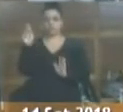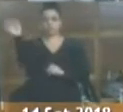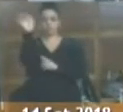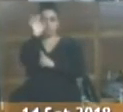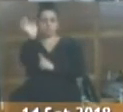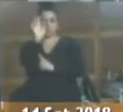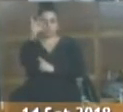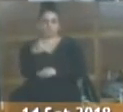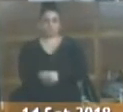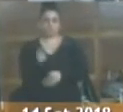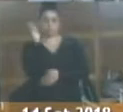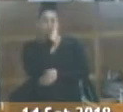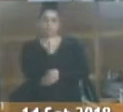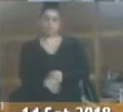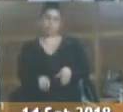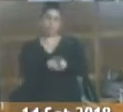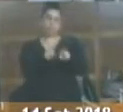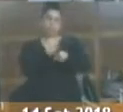exterior.